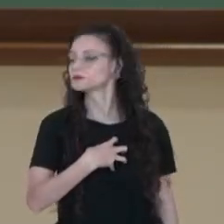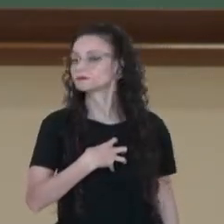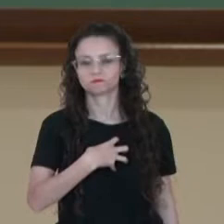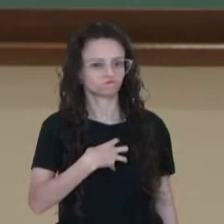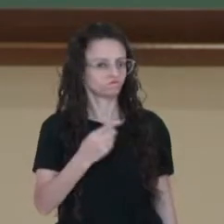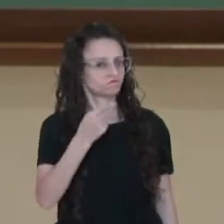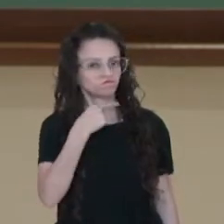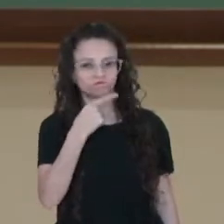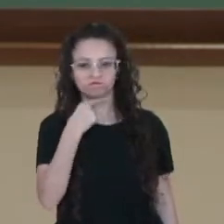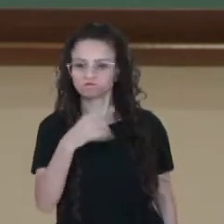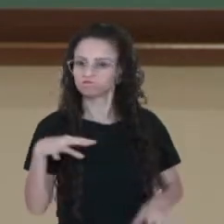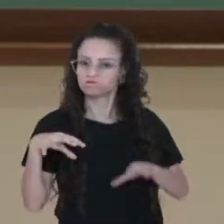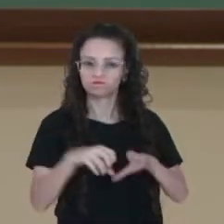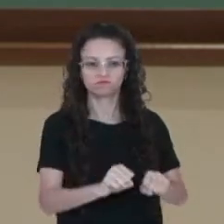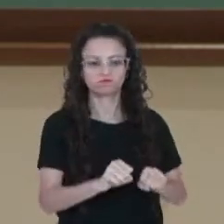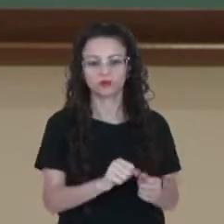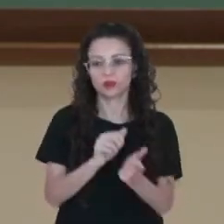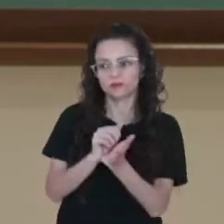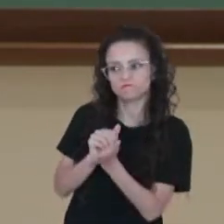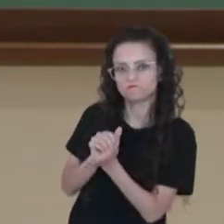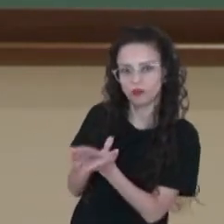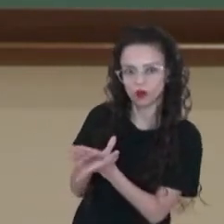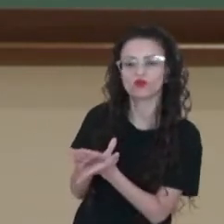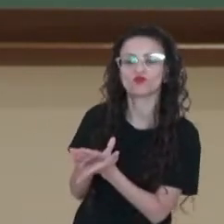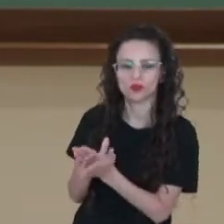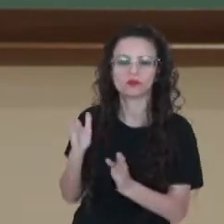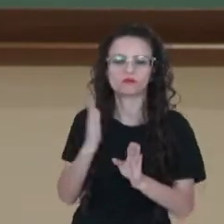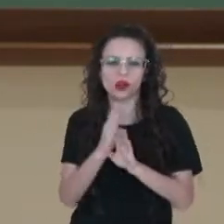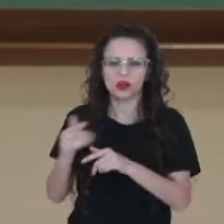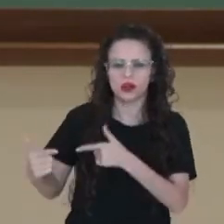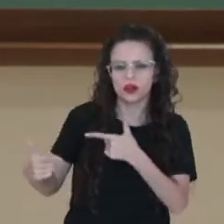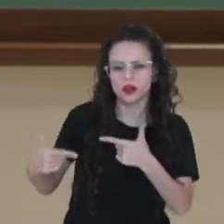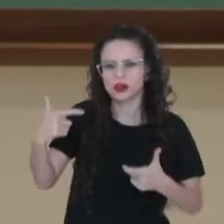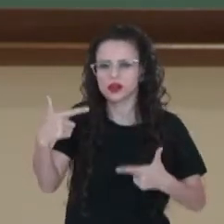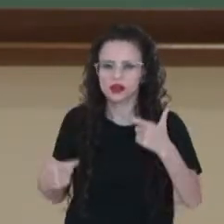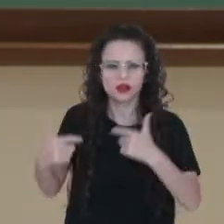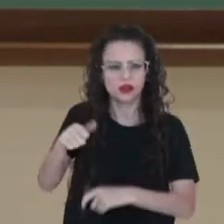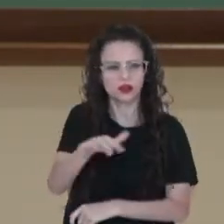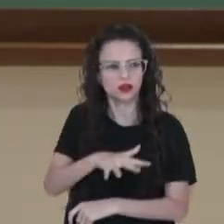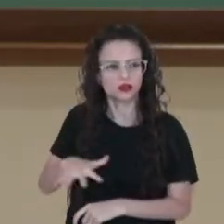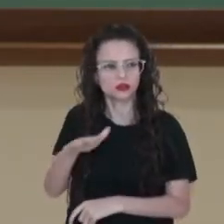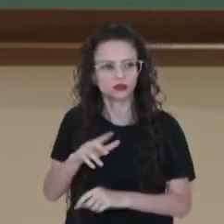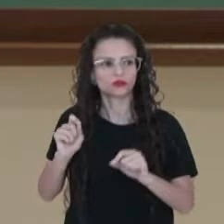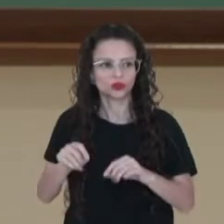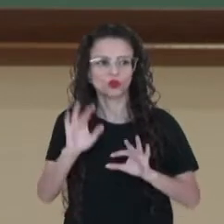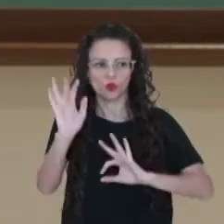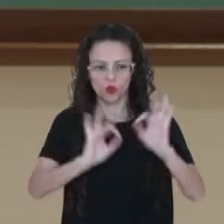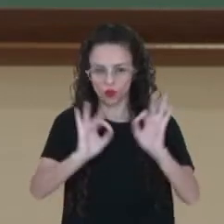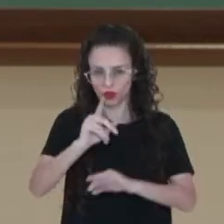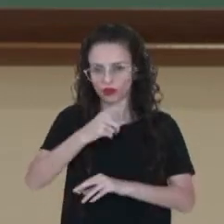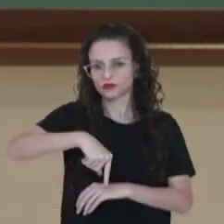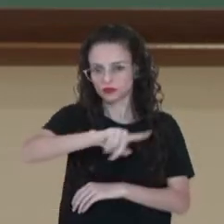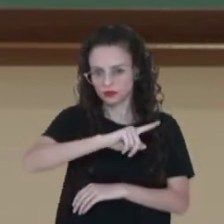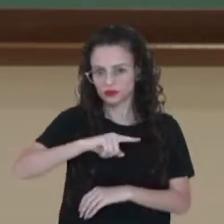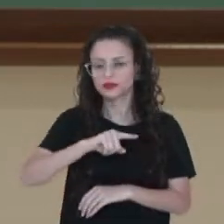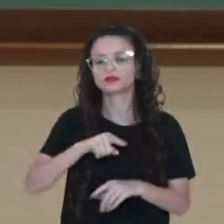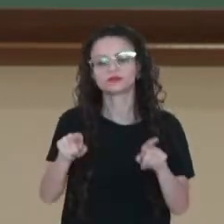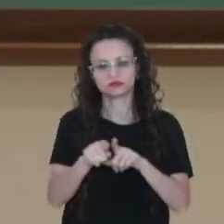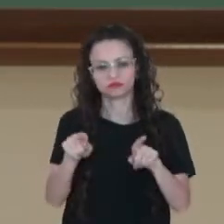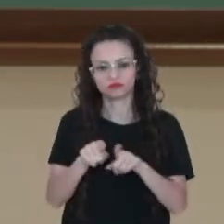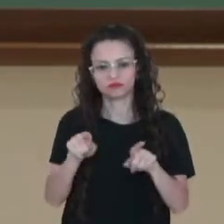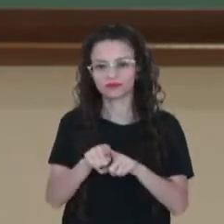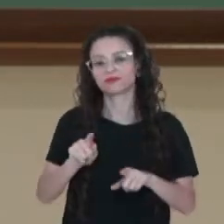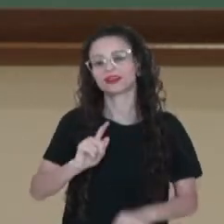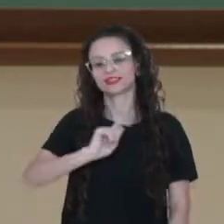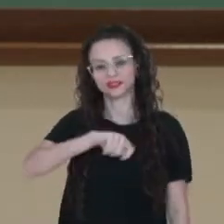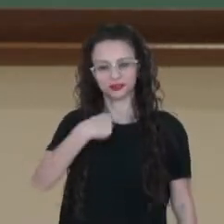tiveram êxito, foram expulsos, né, por conta das guerras de emboscada, enfim, pela organização, inclusive do domínio espanhol